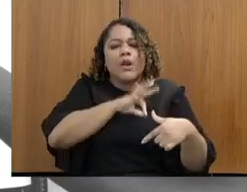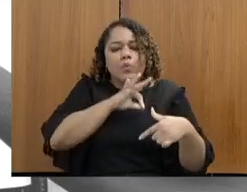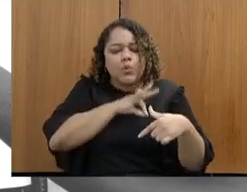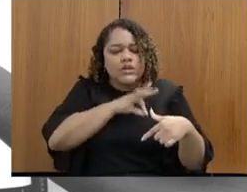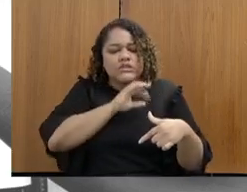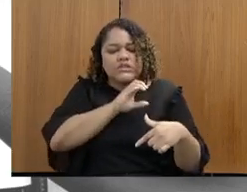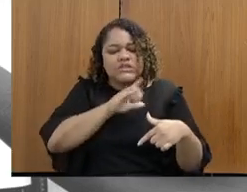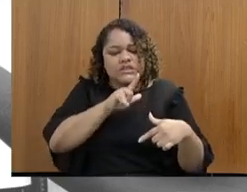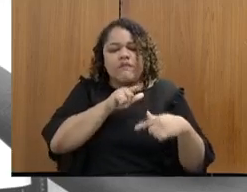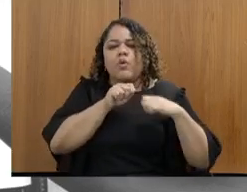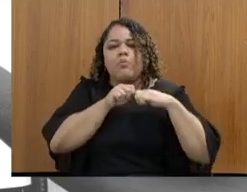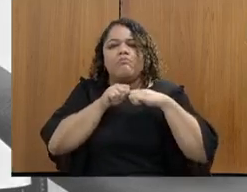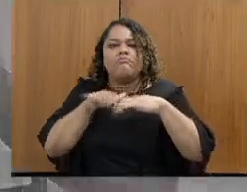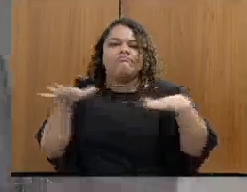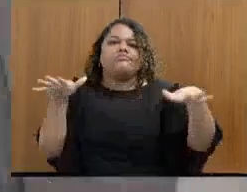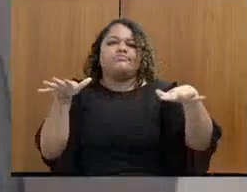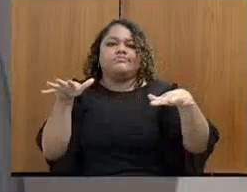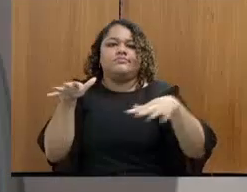Civil